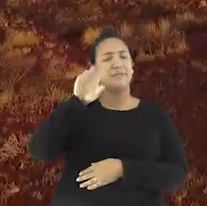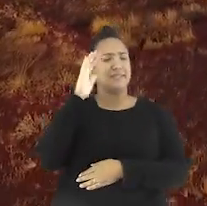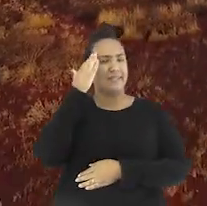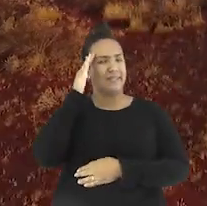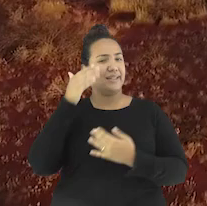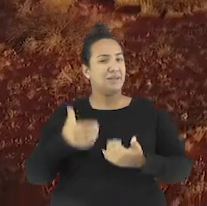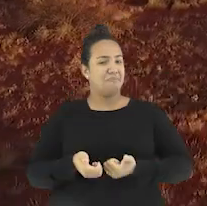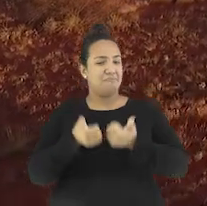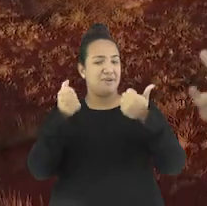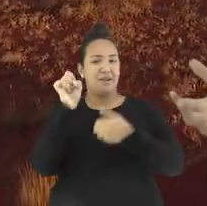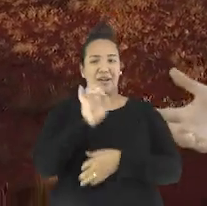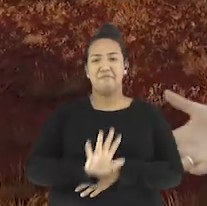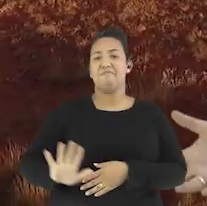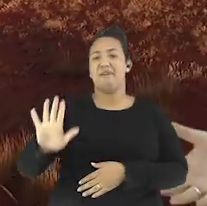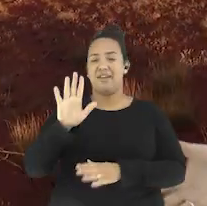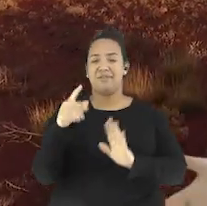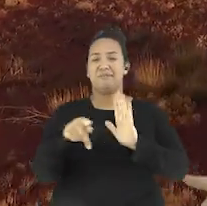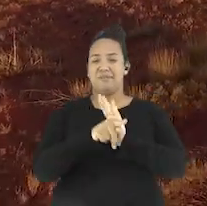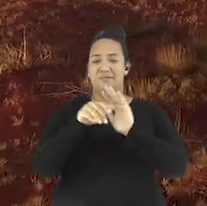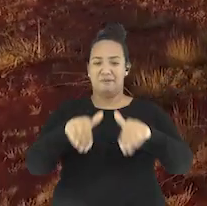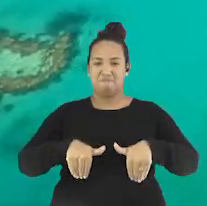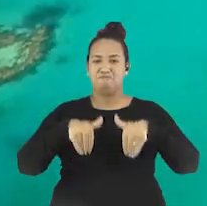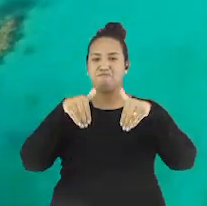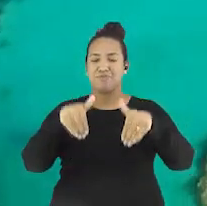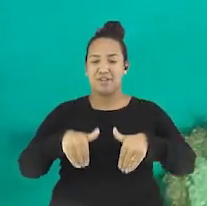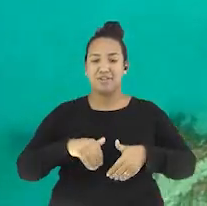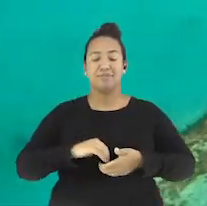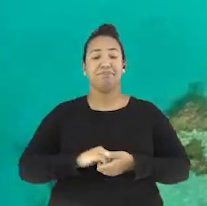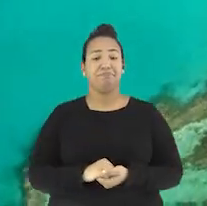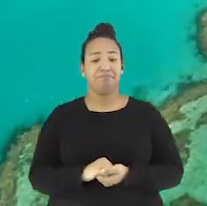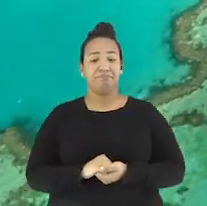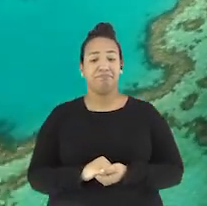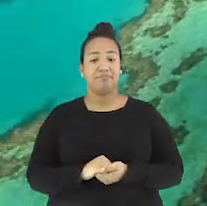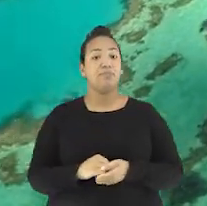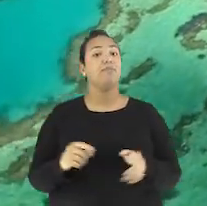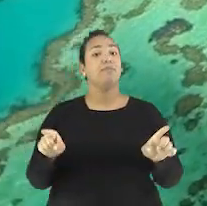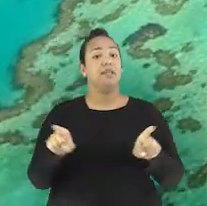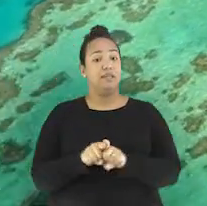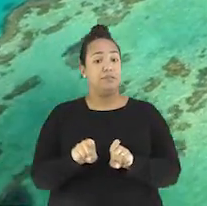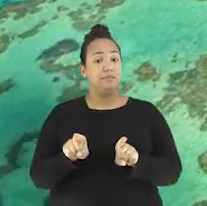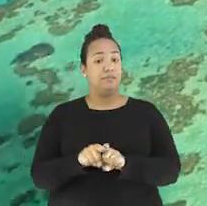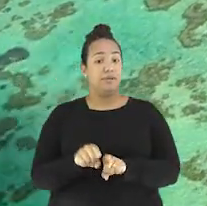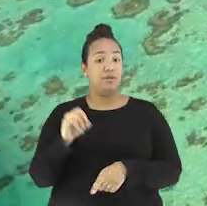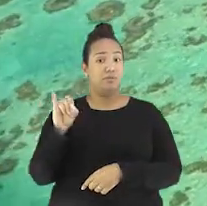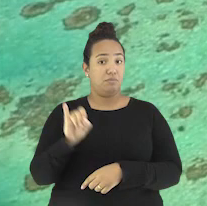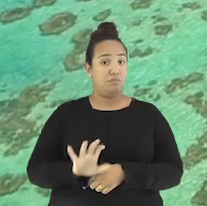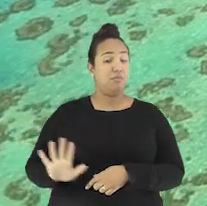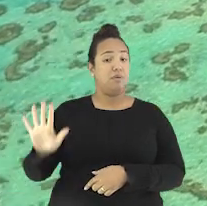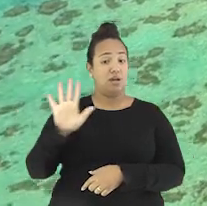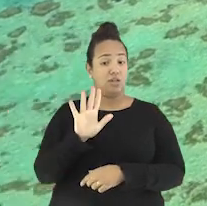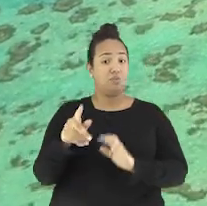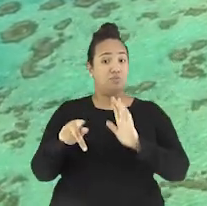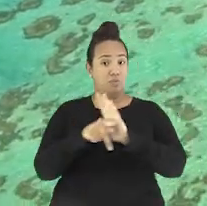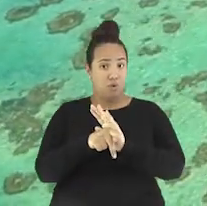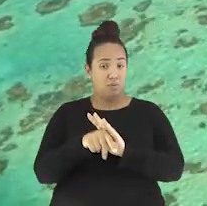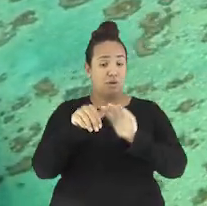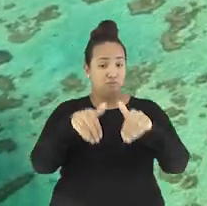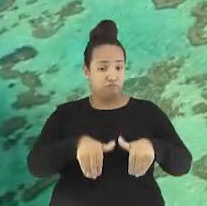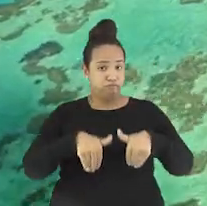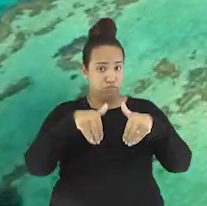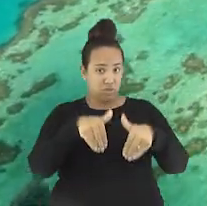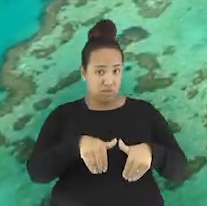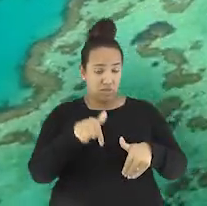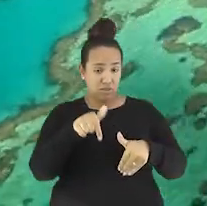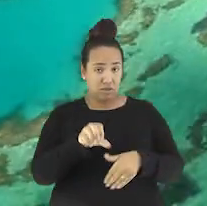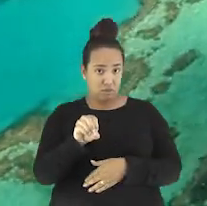compreender melhor as paisagens marcantes da Austrália. Além disso, outro destaque da paisagem do continente, que na verdade faz parte